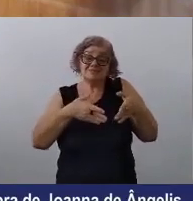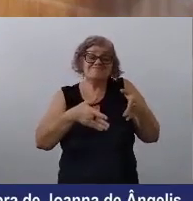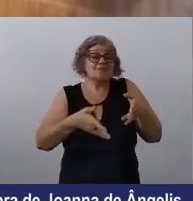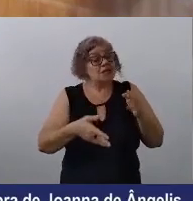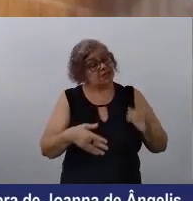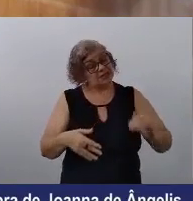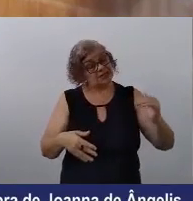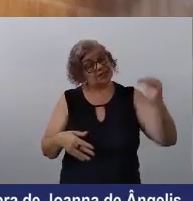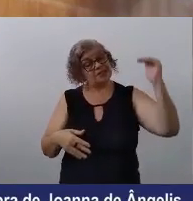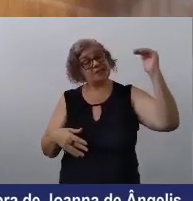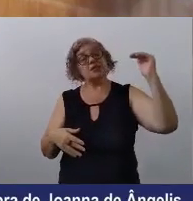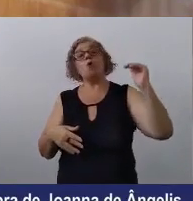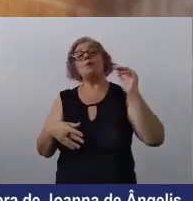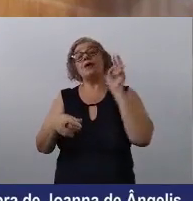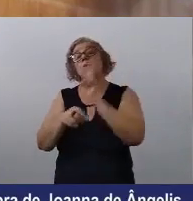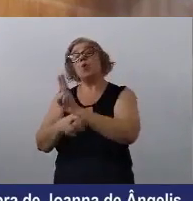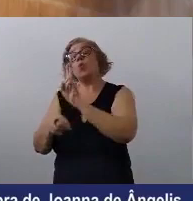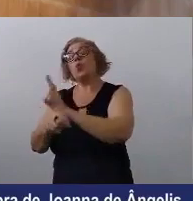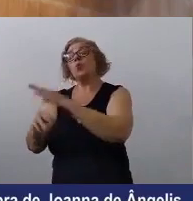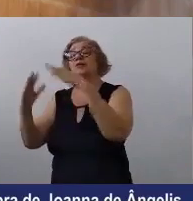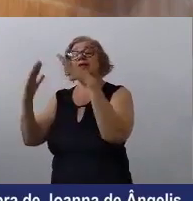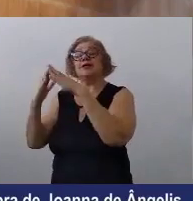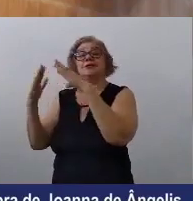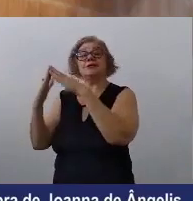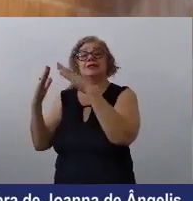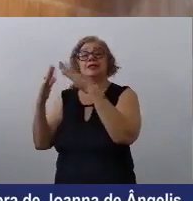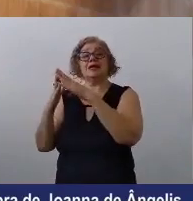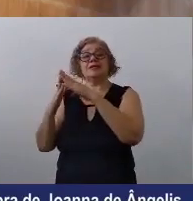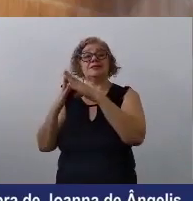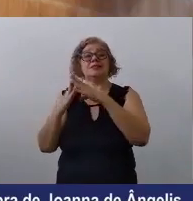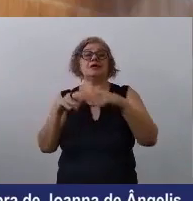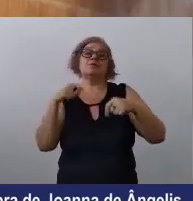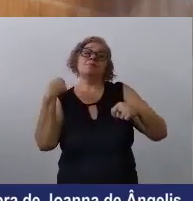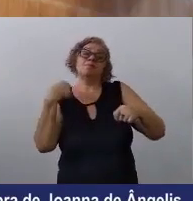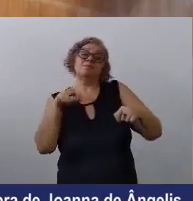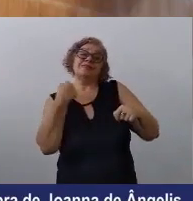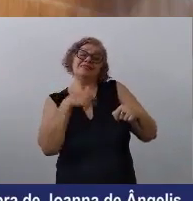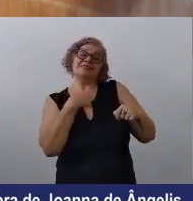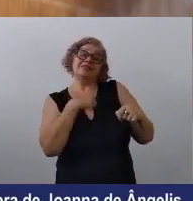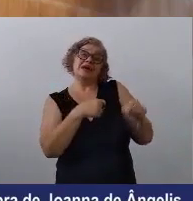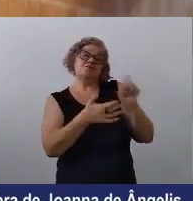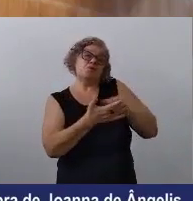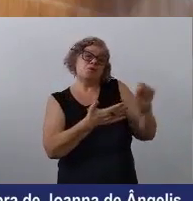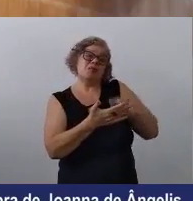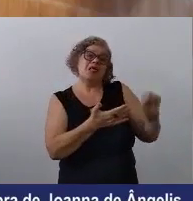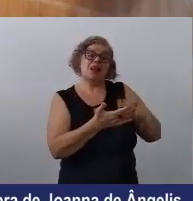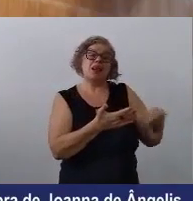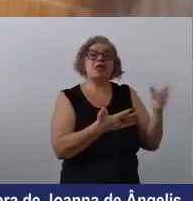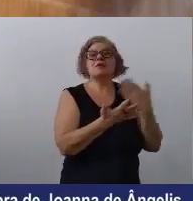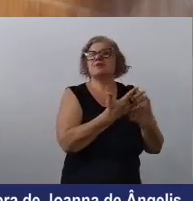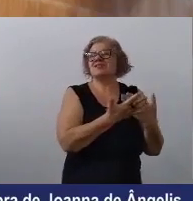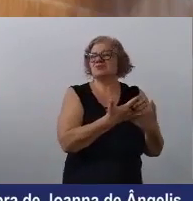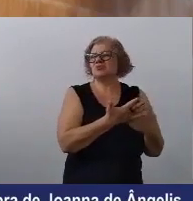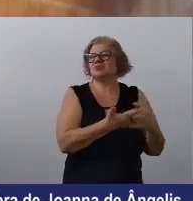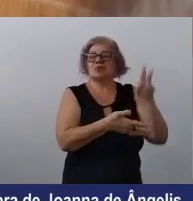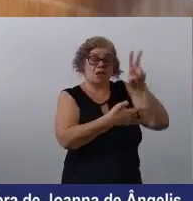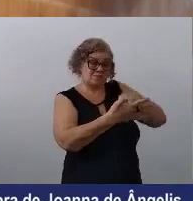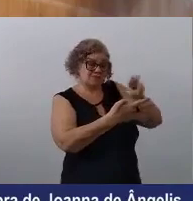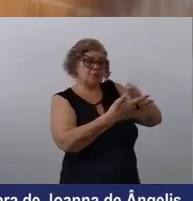doméstica e para serem alfabetizadas e terem acesso à cultura, elas precisavam receber professores na